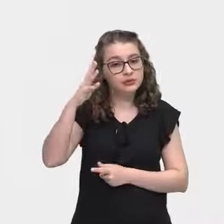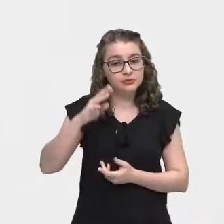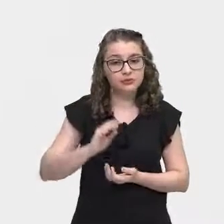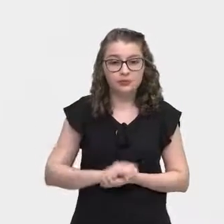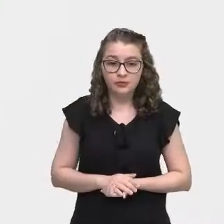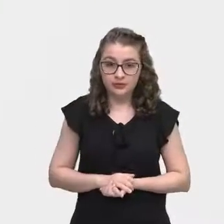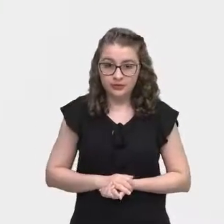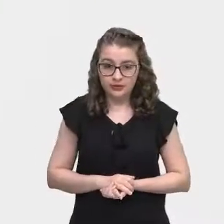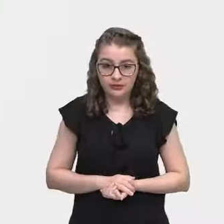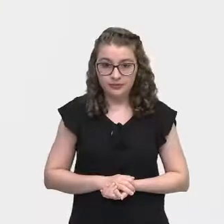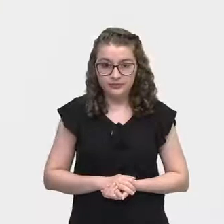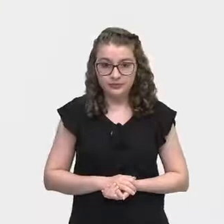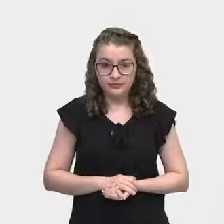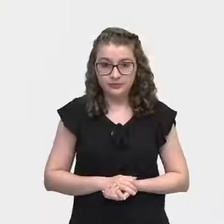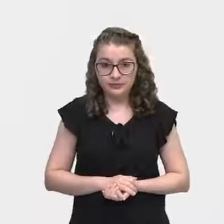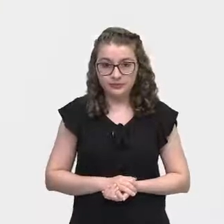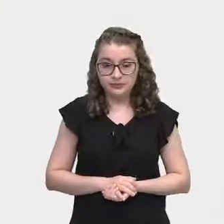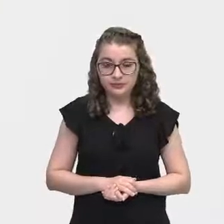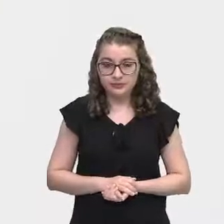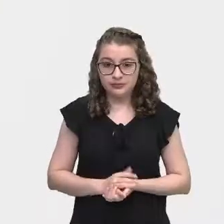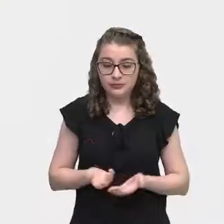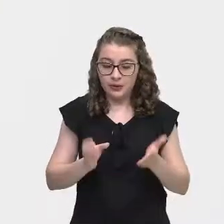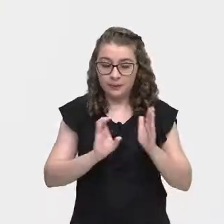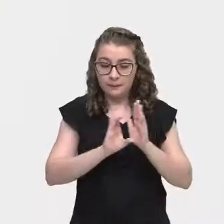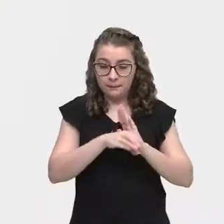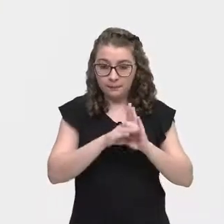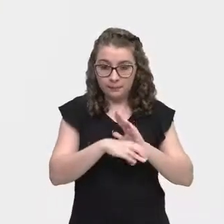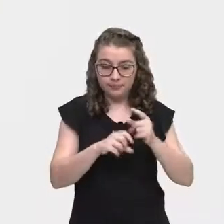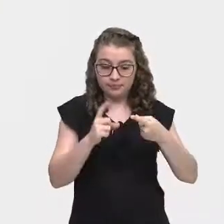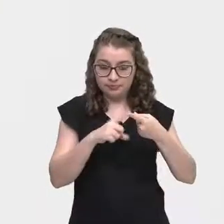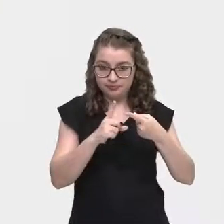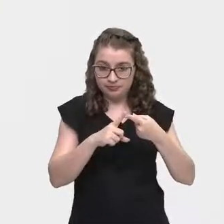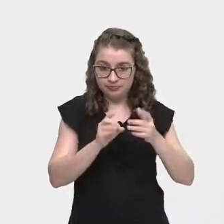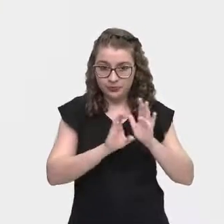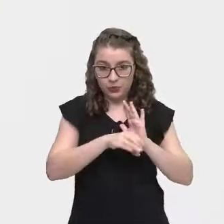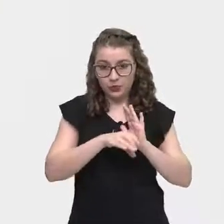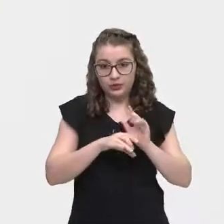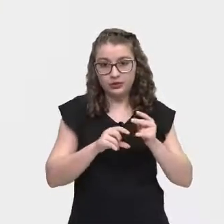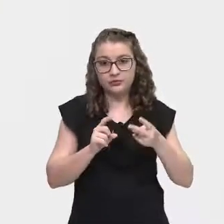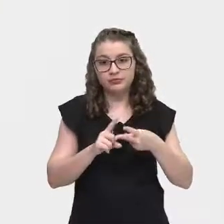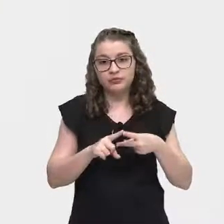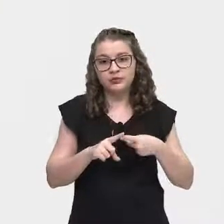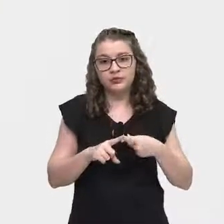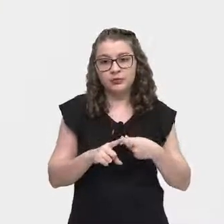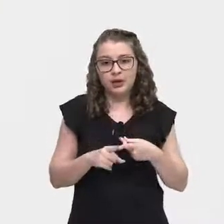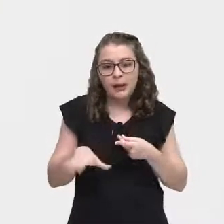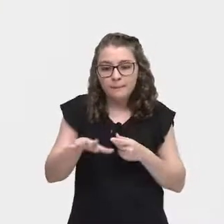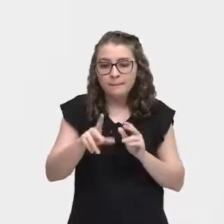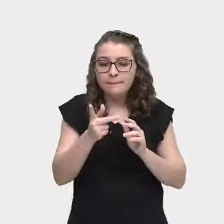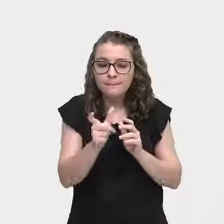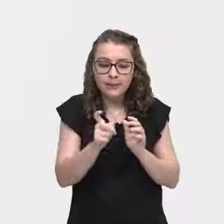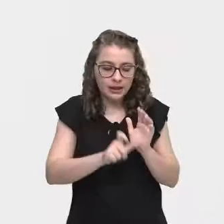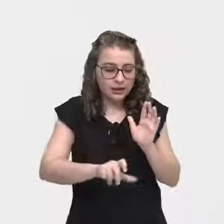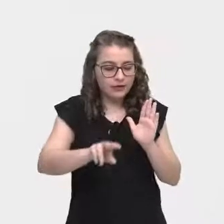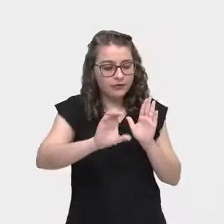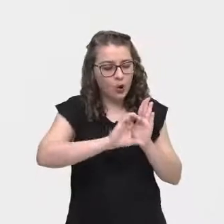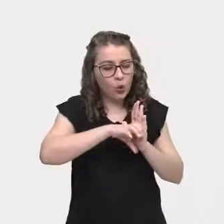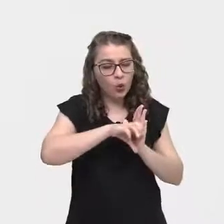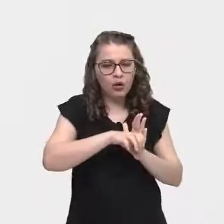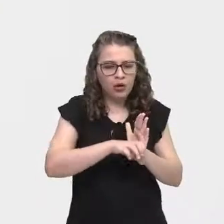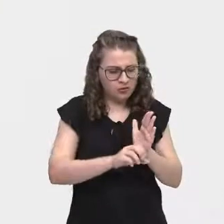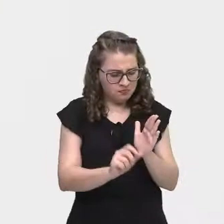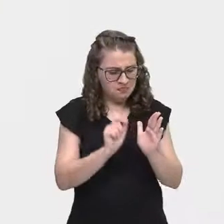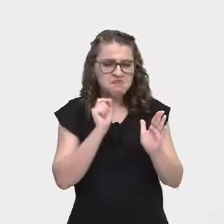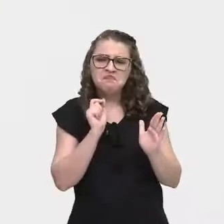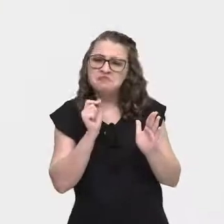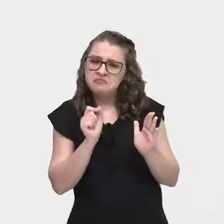vamos entender, ó. Por que que é um pensamento conceitual? Então você já pode ver que vem de conceitos, né? O que que é um